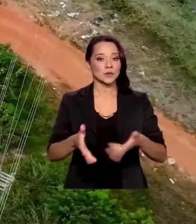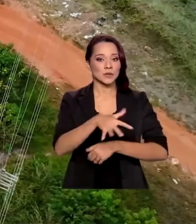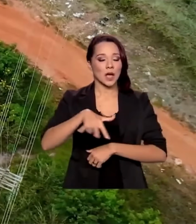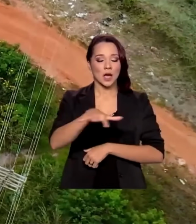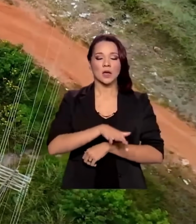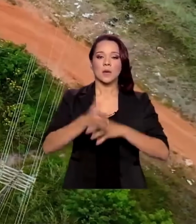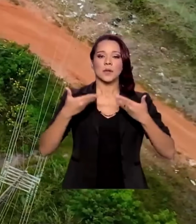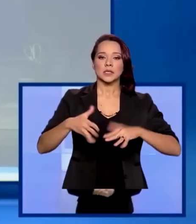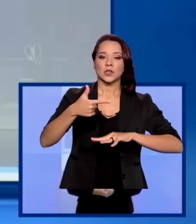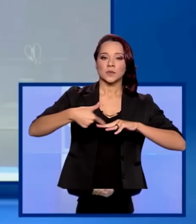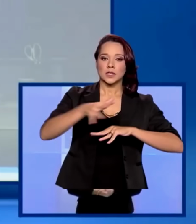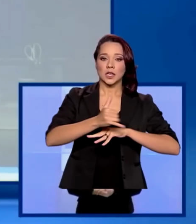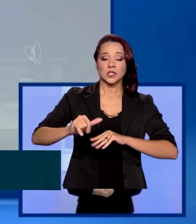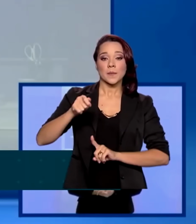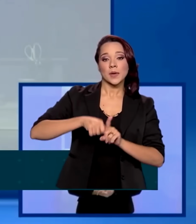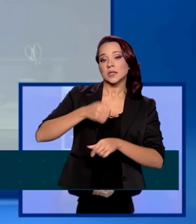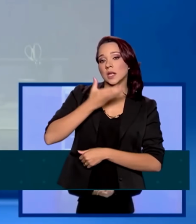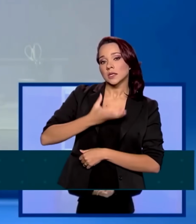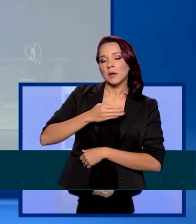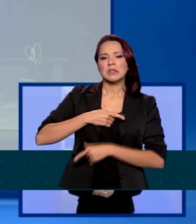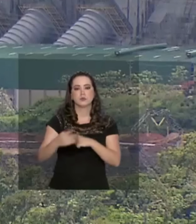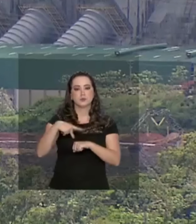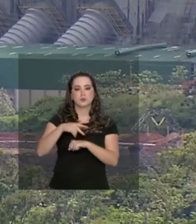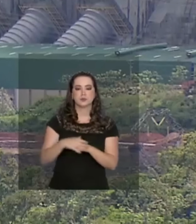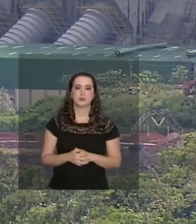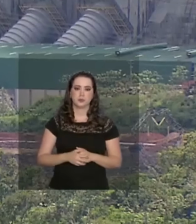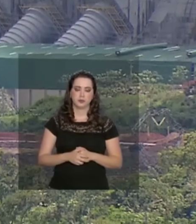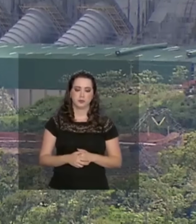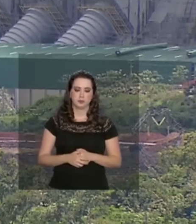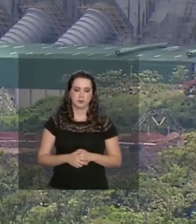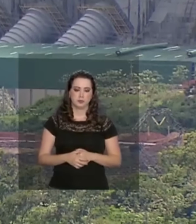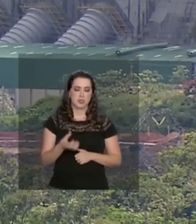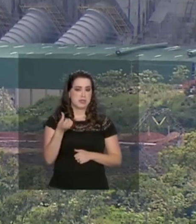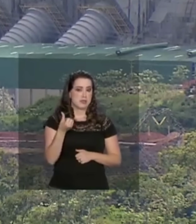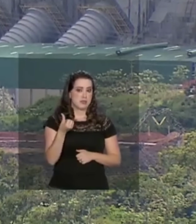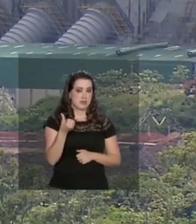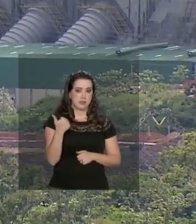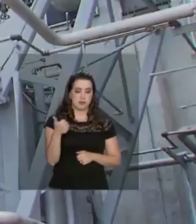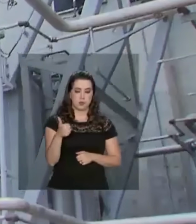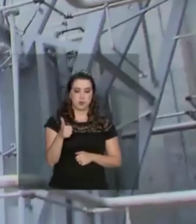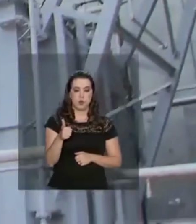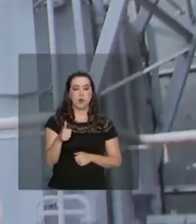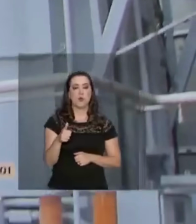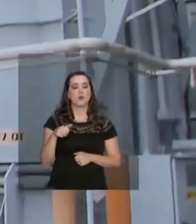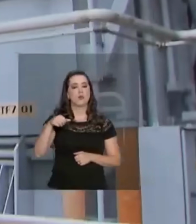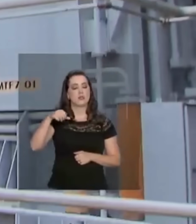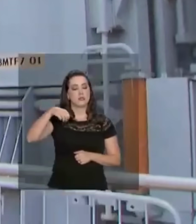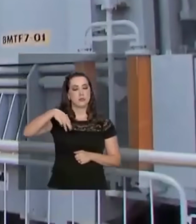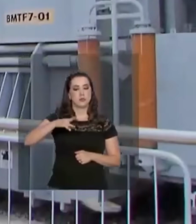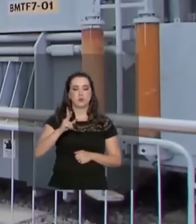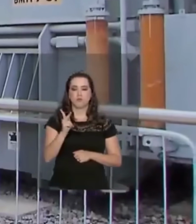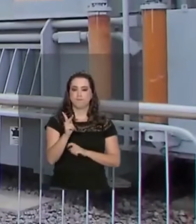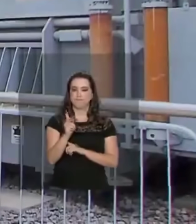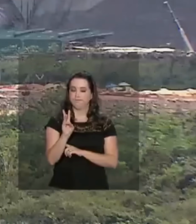o não isso aí é muito absurdo para acreditar né mas é simplesmente a verdade é isso meus irmãos fiquem com Deus reflitam sobre isso